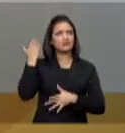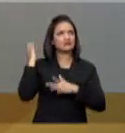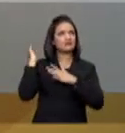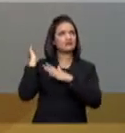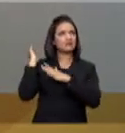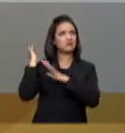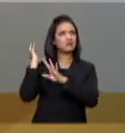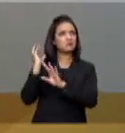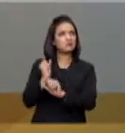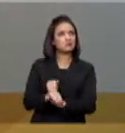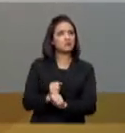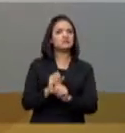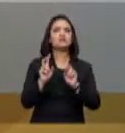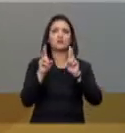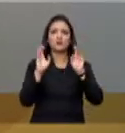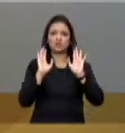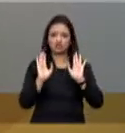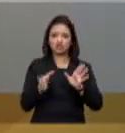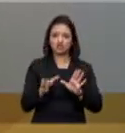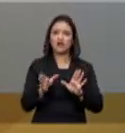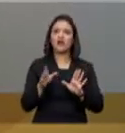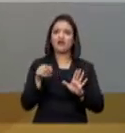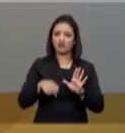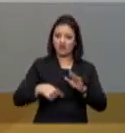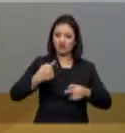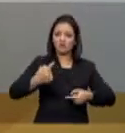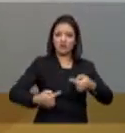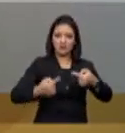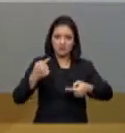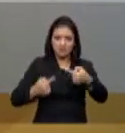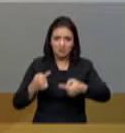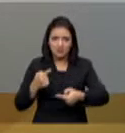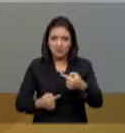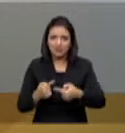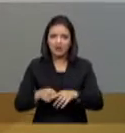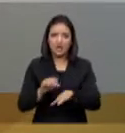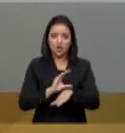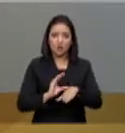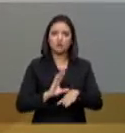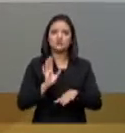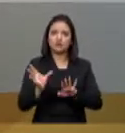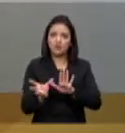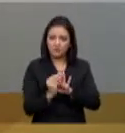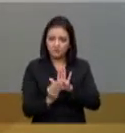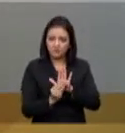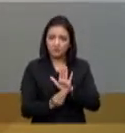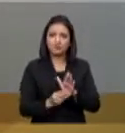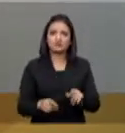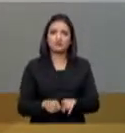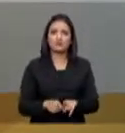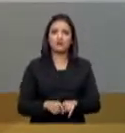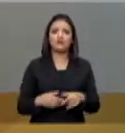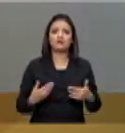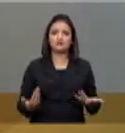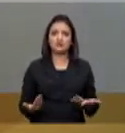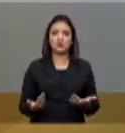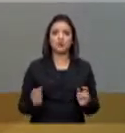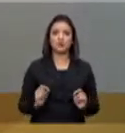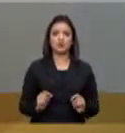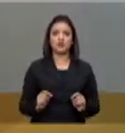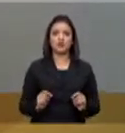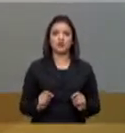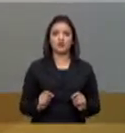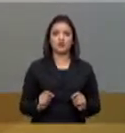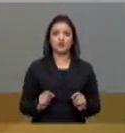na Constituinte, nós já votamos sobre este assunto aqui, e se concluiu na Constituinte que